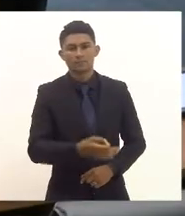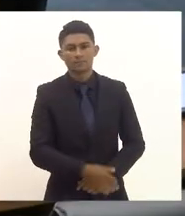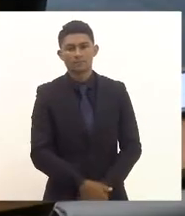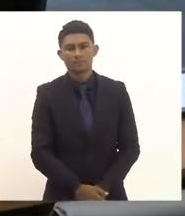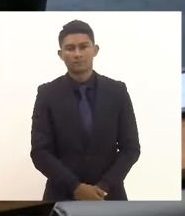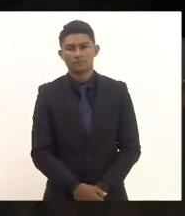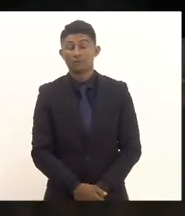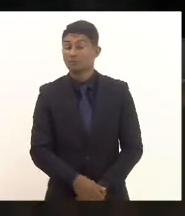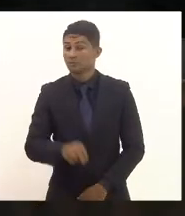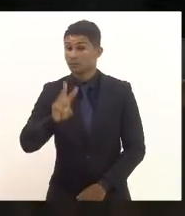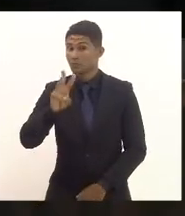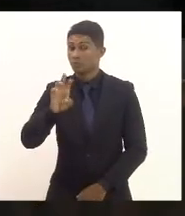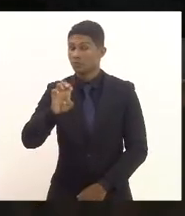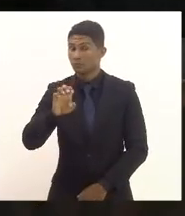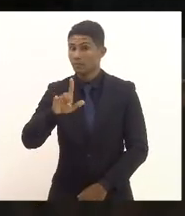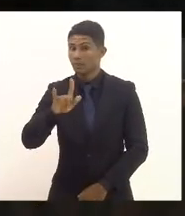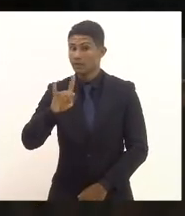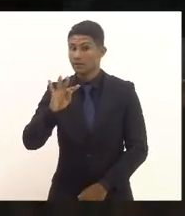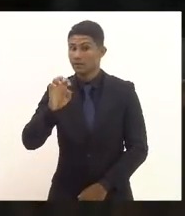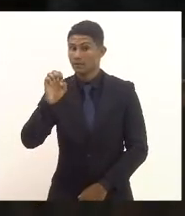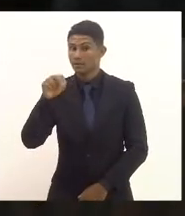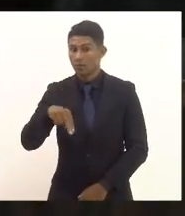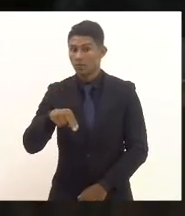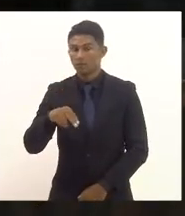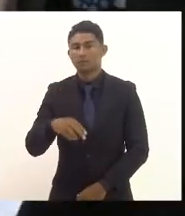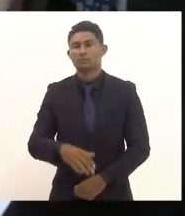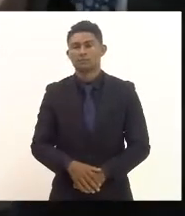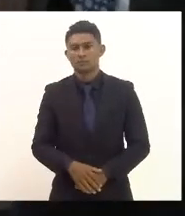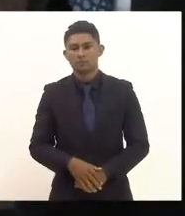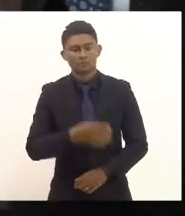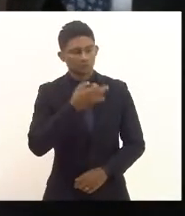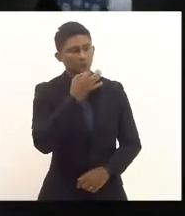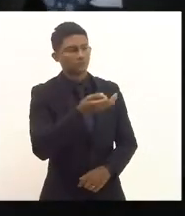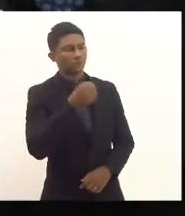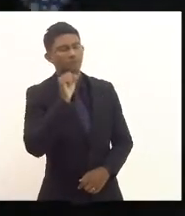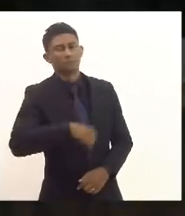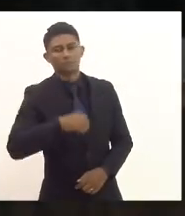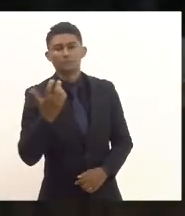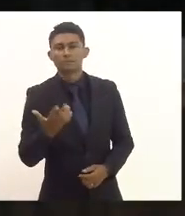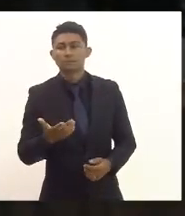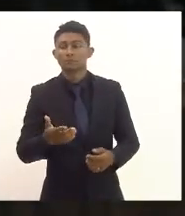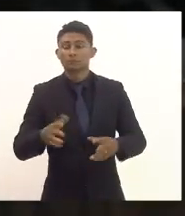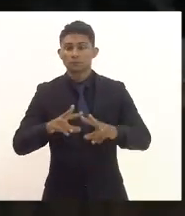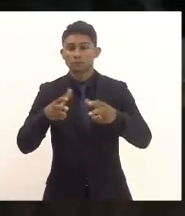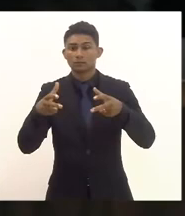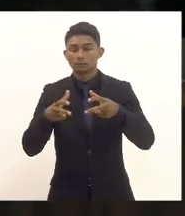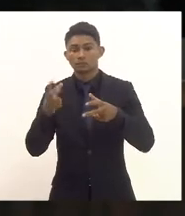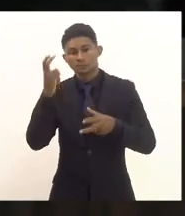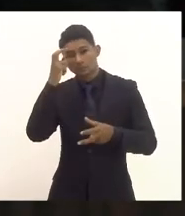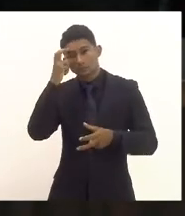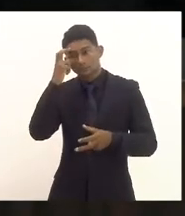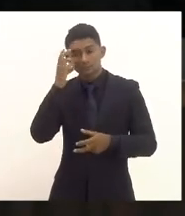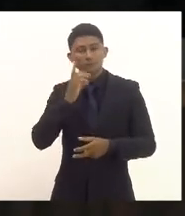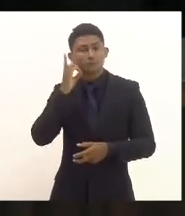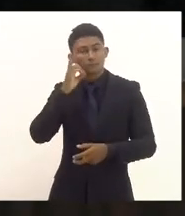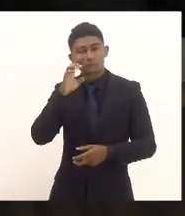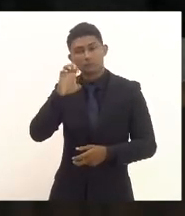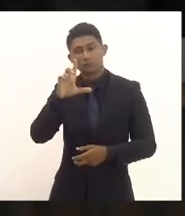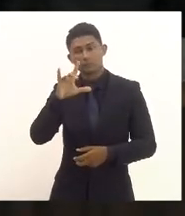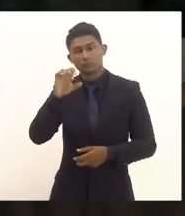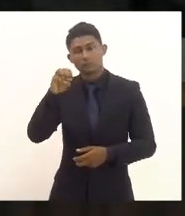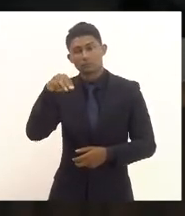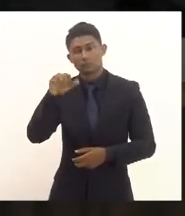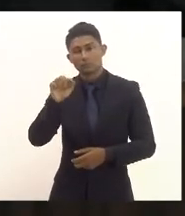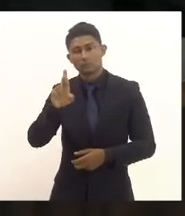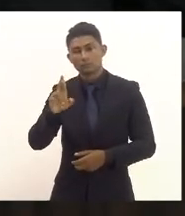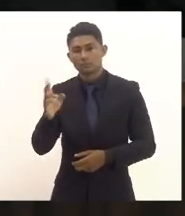a Edson José o parecer favorável Presidente pela comissão de Cultura Deputado Eliel marcou ele